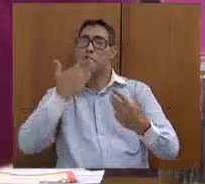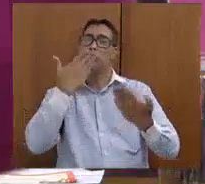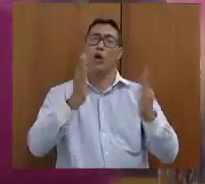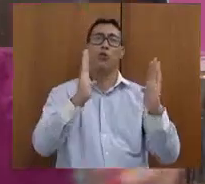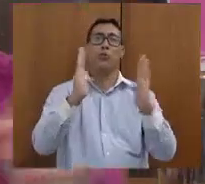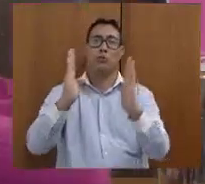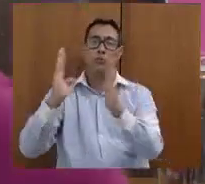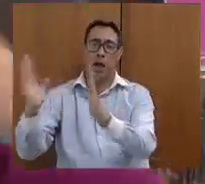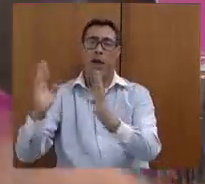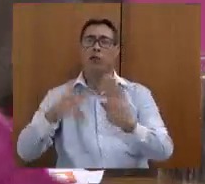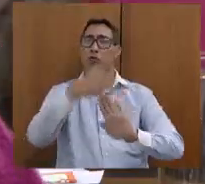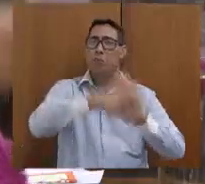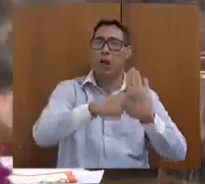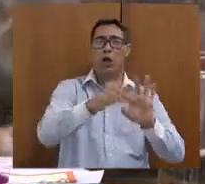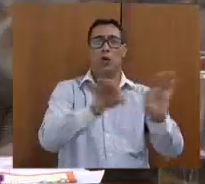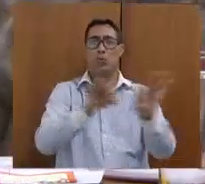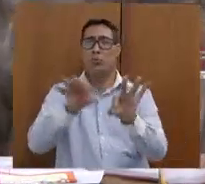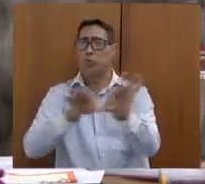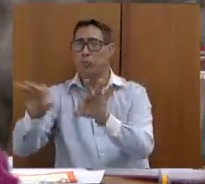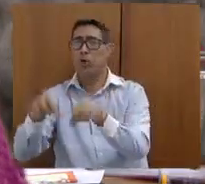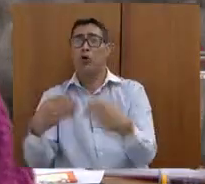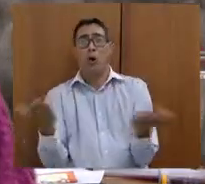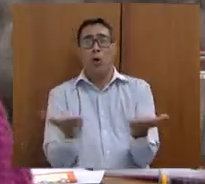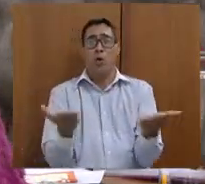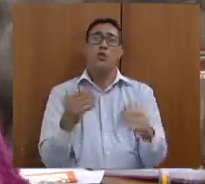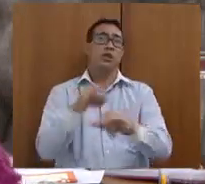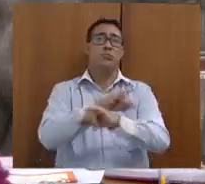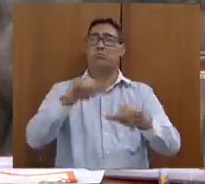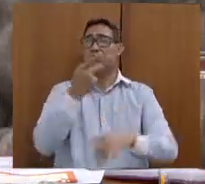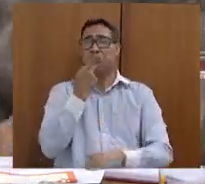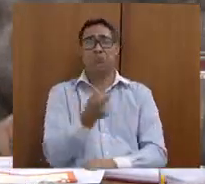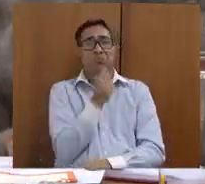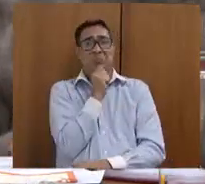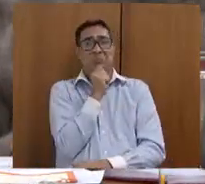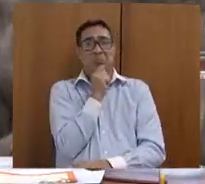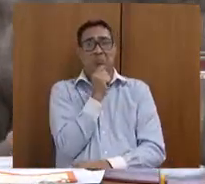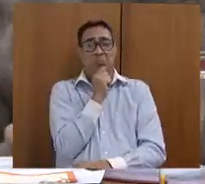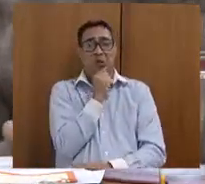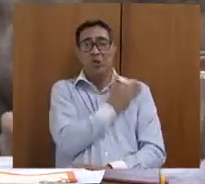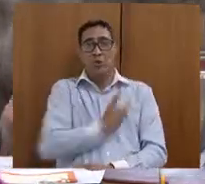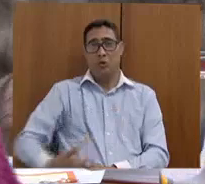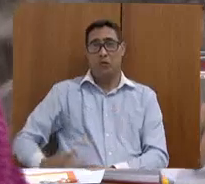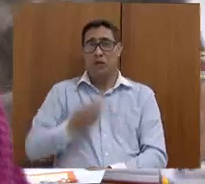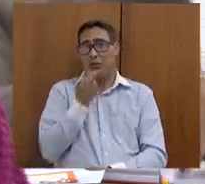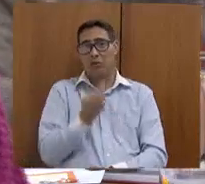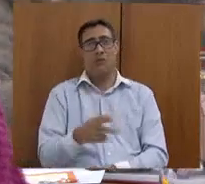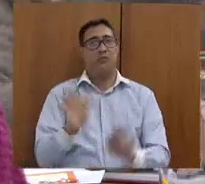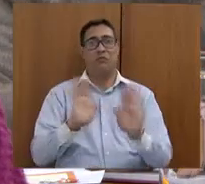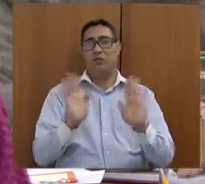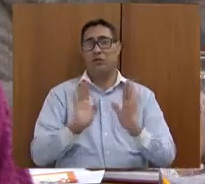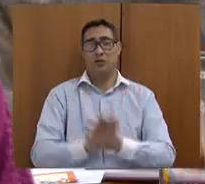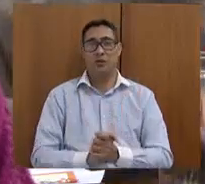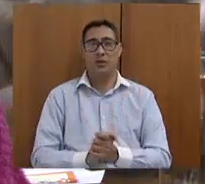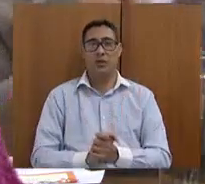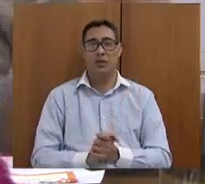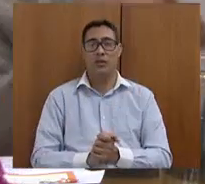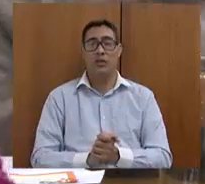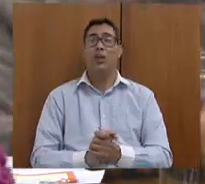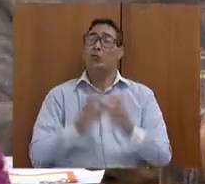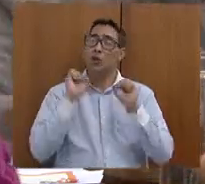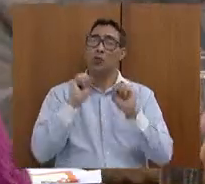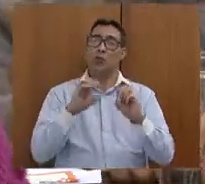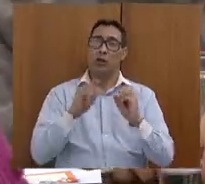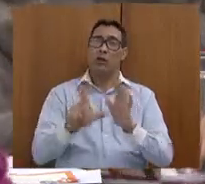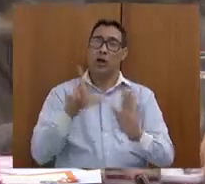prazos Qual é a dinâmica essas questões não foram apresentadas pelo Governo do Estado então por uma educação